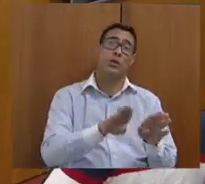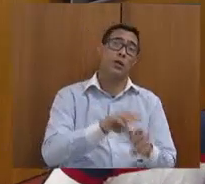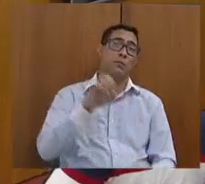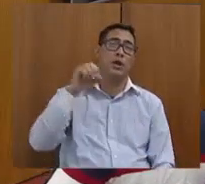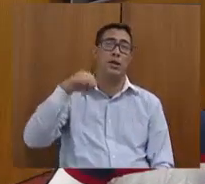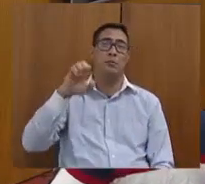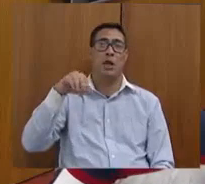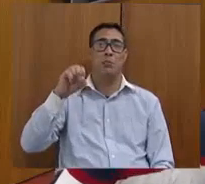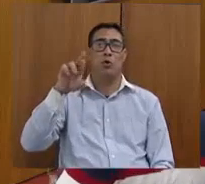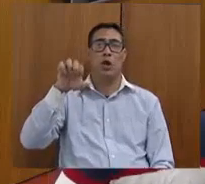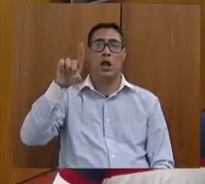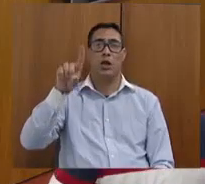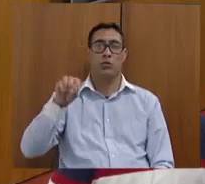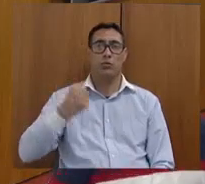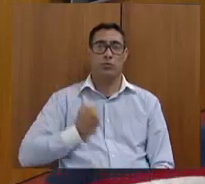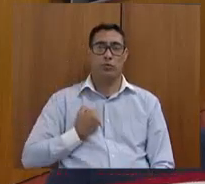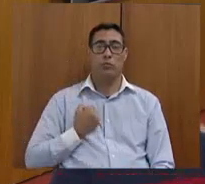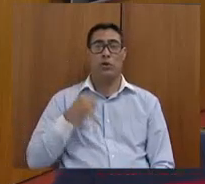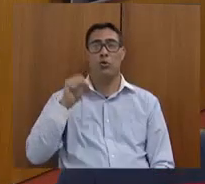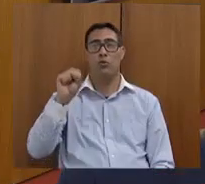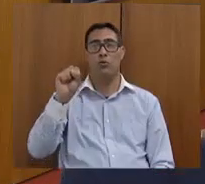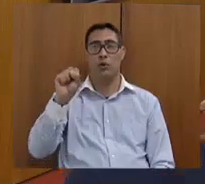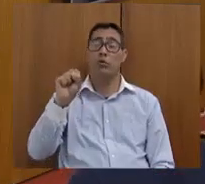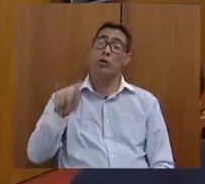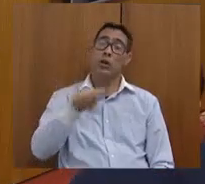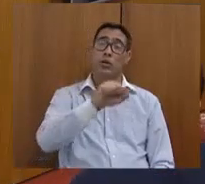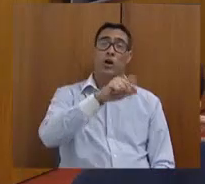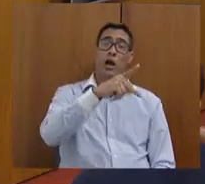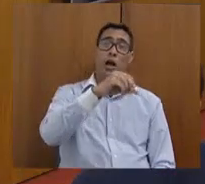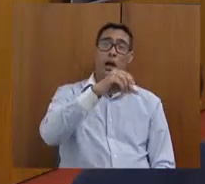que diz respeito ao apostilamento